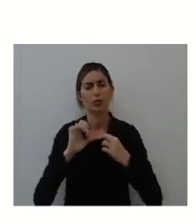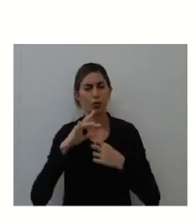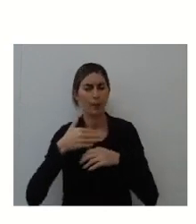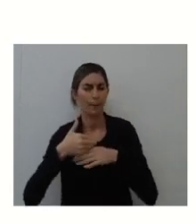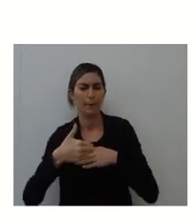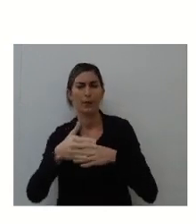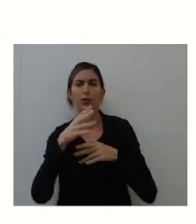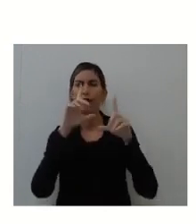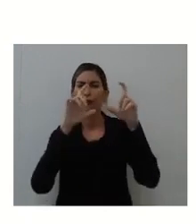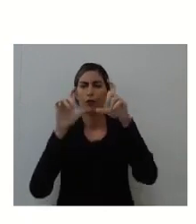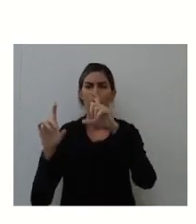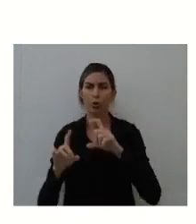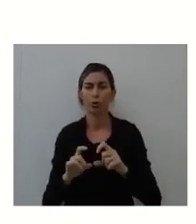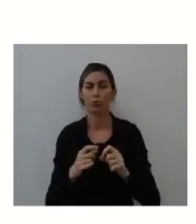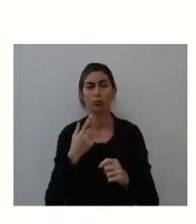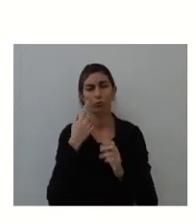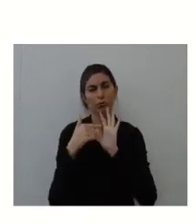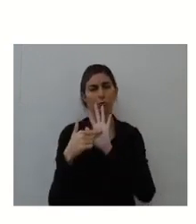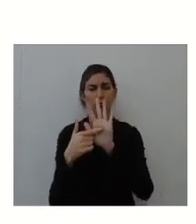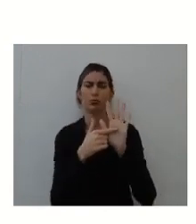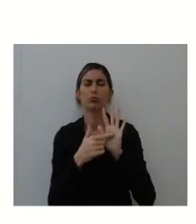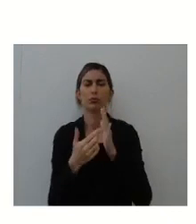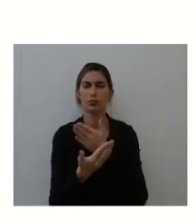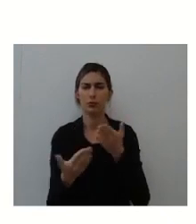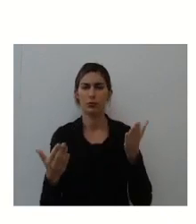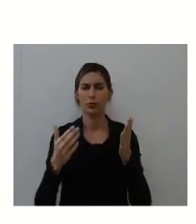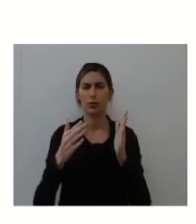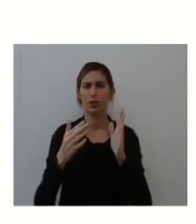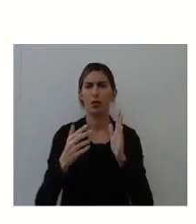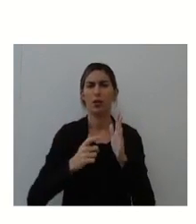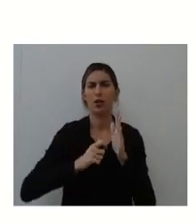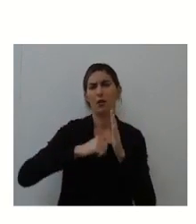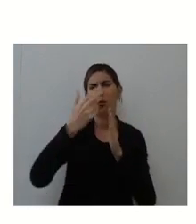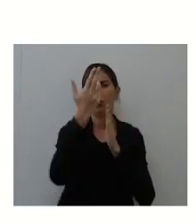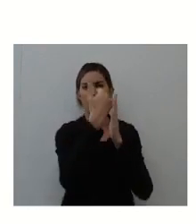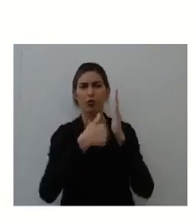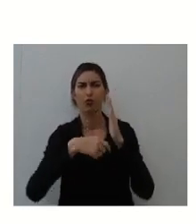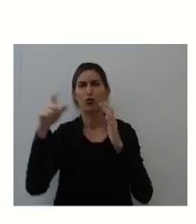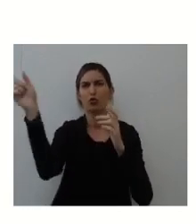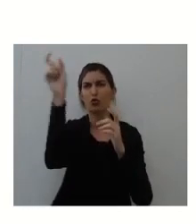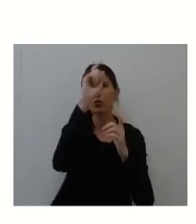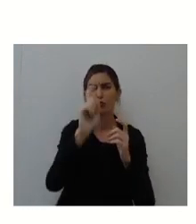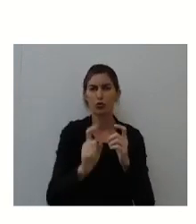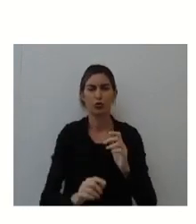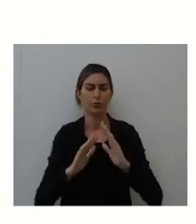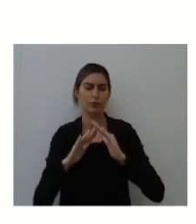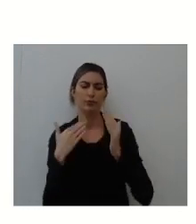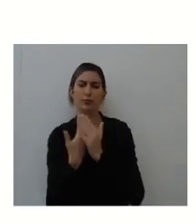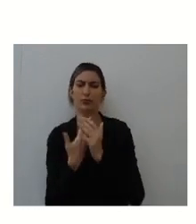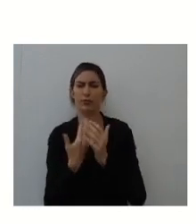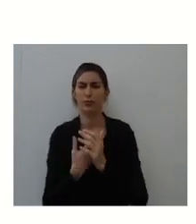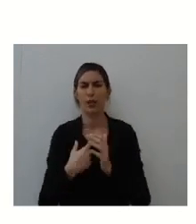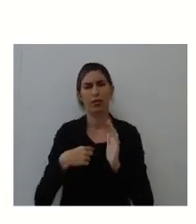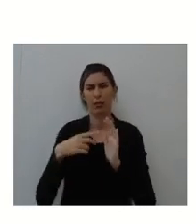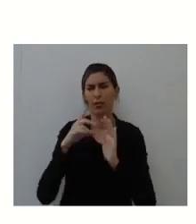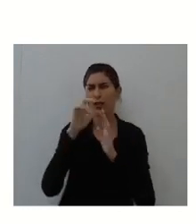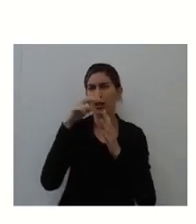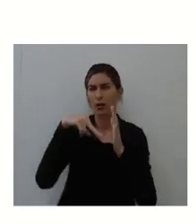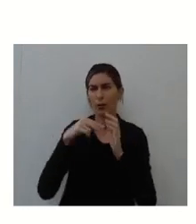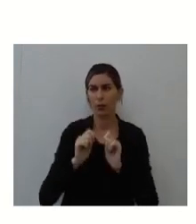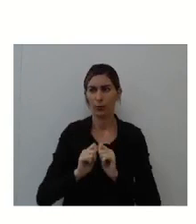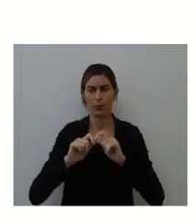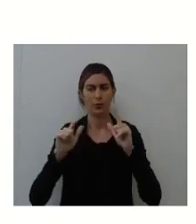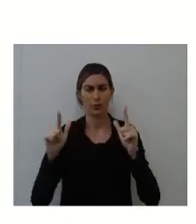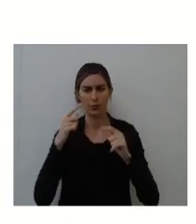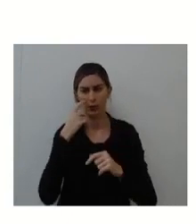de fotos. E eu trouxe essa daqui para vocês. Grafite na escola. E aí tem um detalhe que ficou ruim para ler ali, eu aumentei